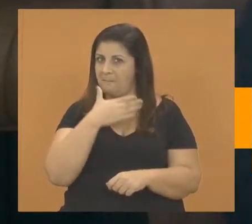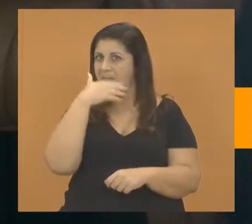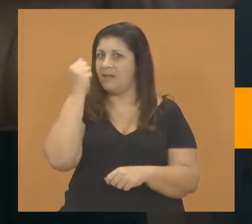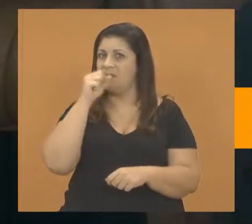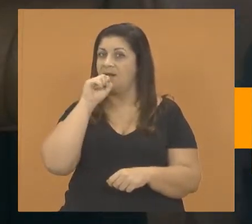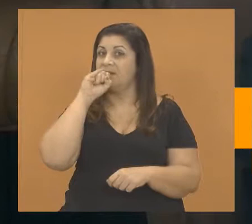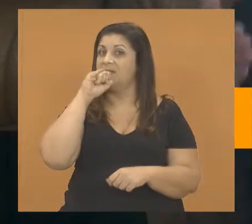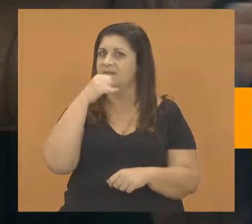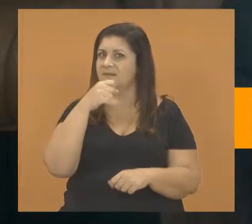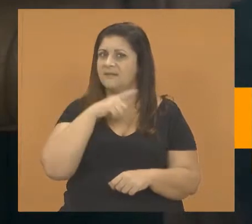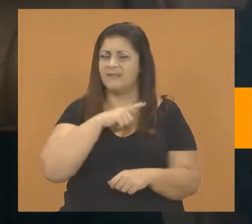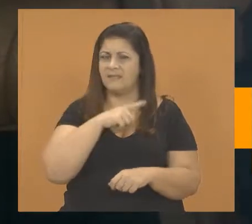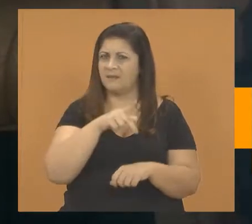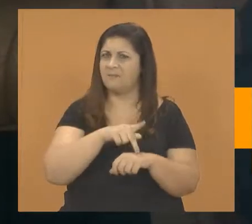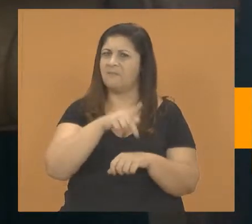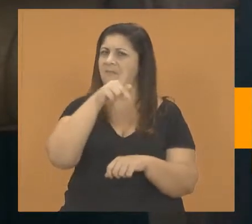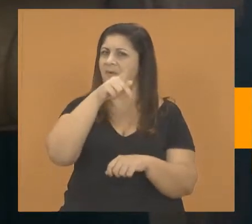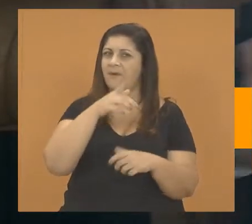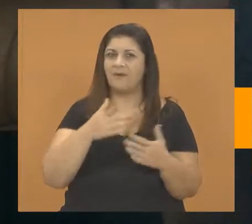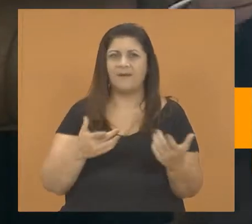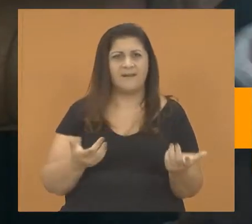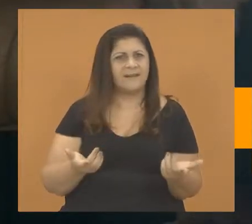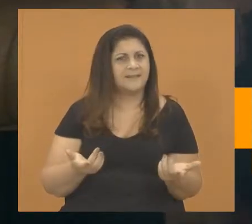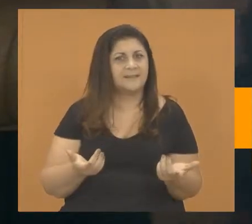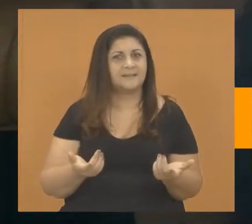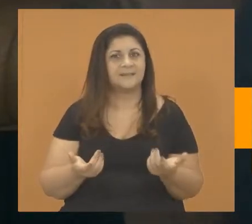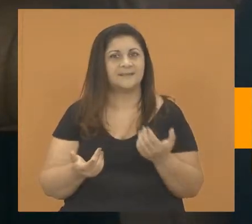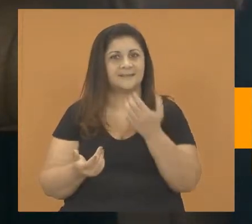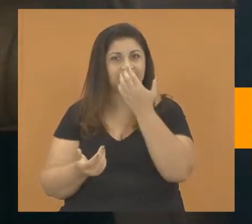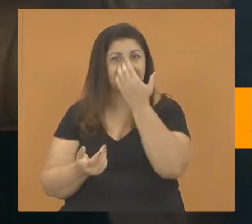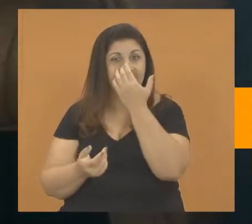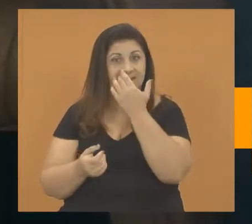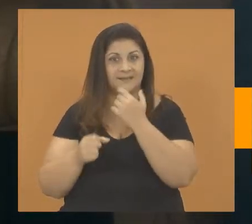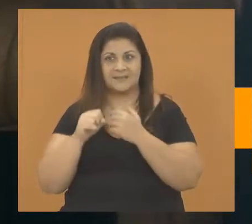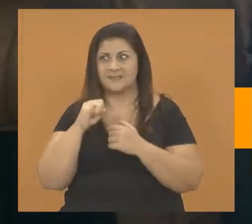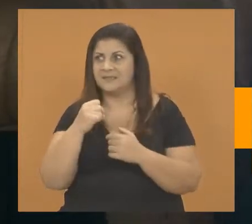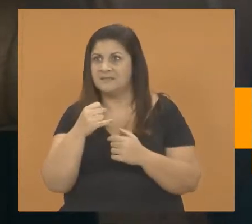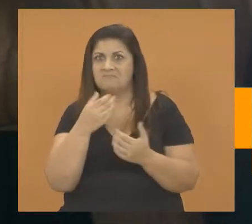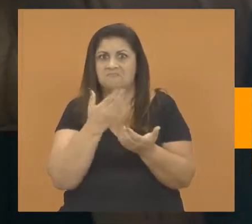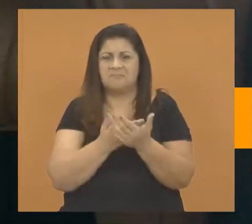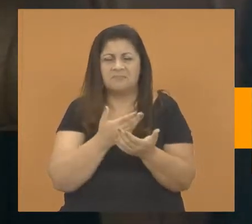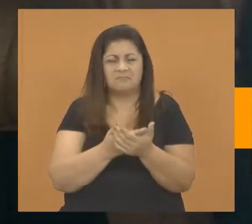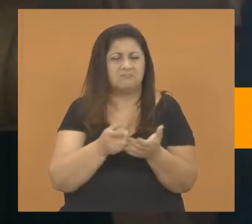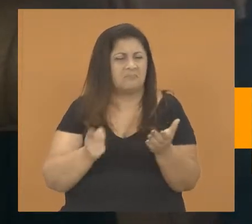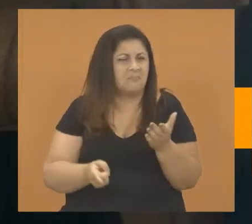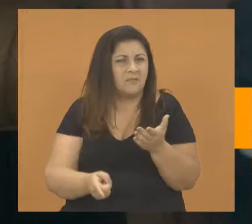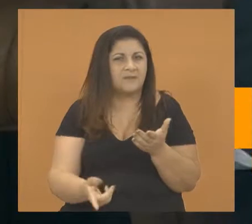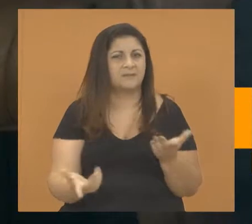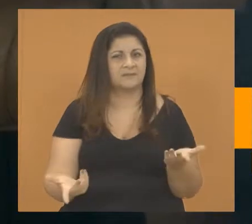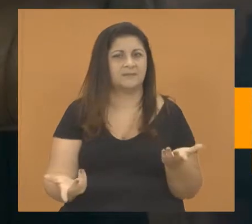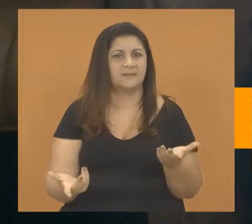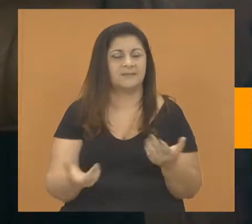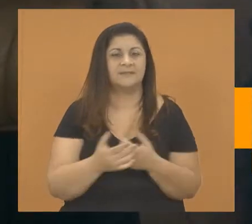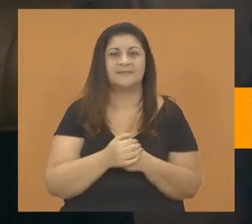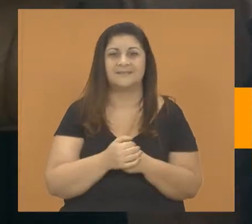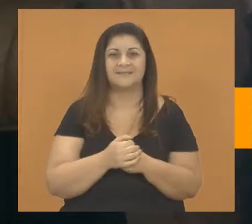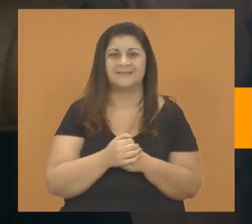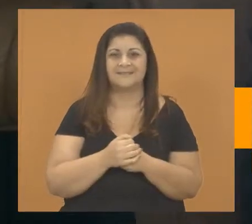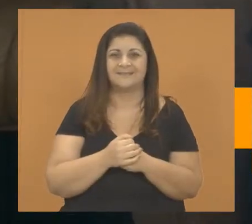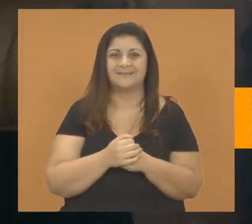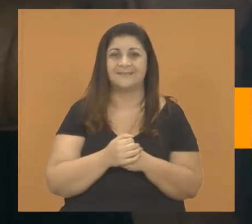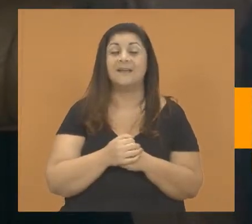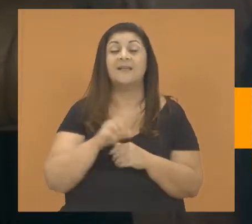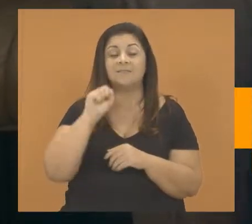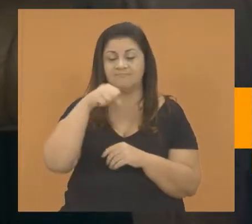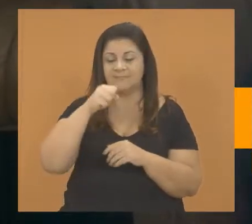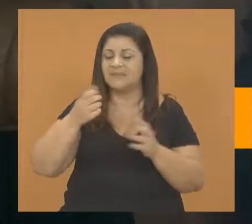caso ele faça um mestrado caso ele atinja um doutorado pós-doutorado quem sabe é isso pra mim que motiva o